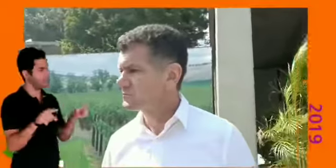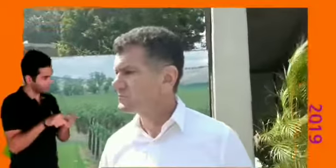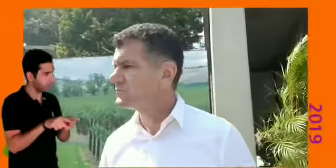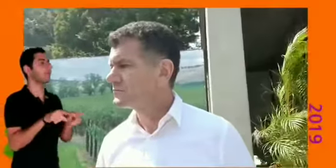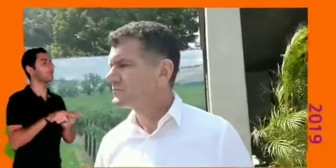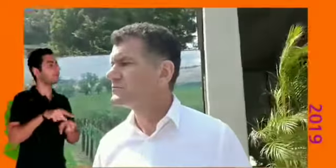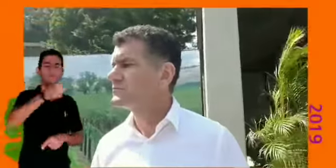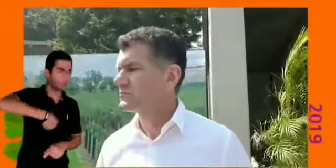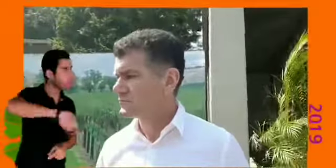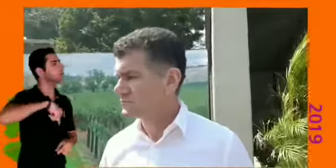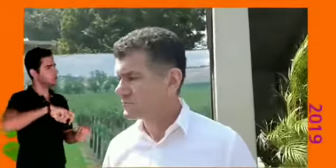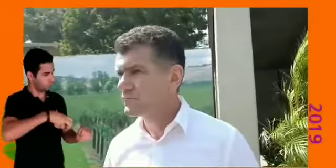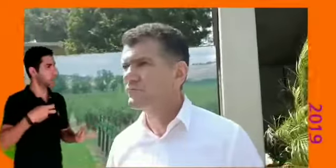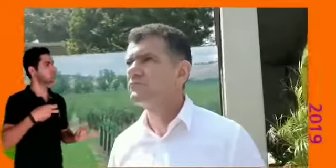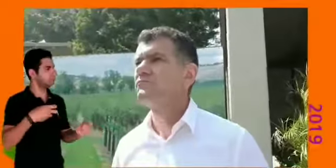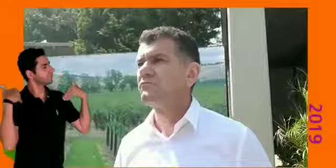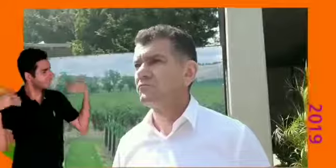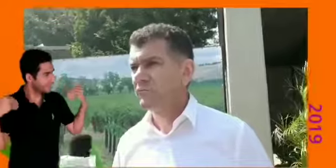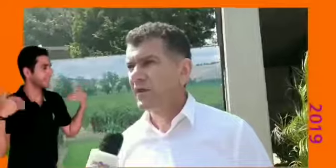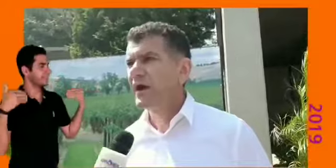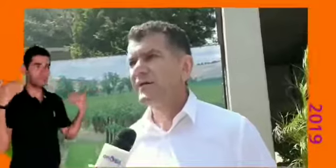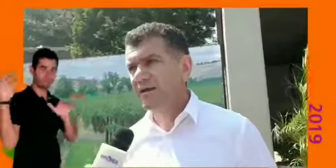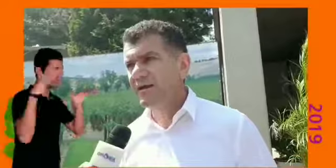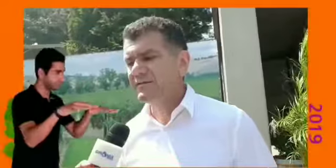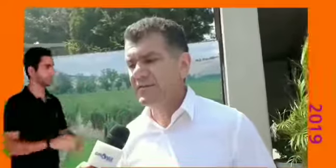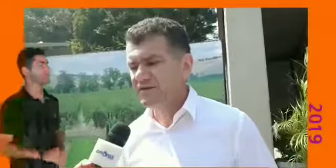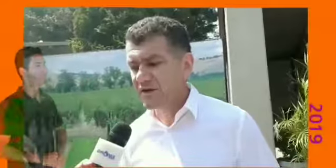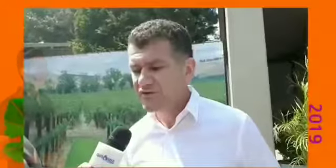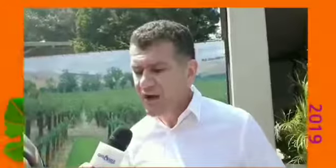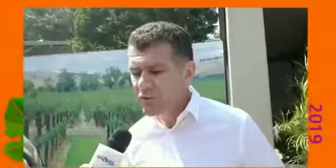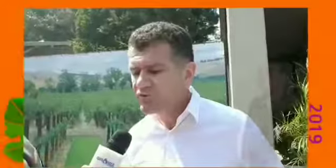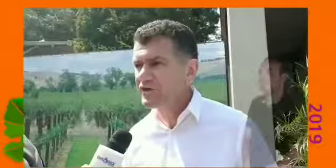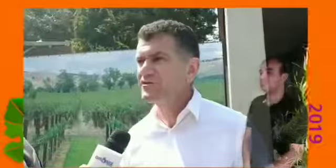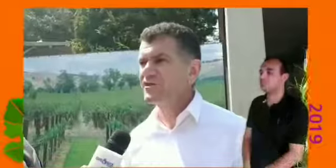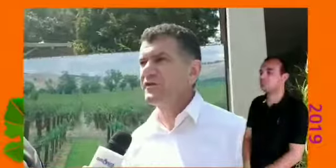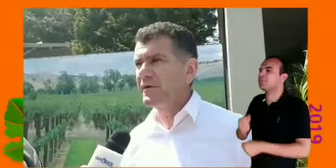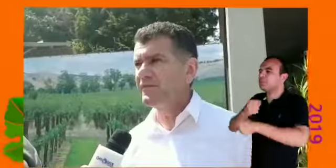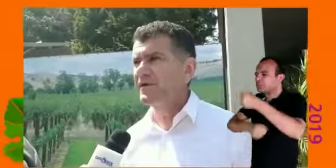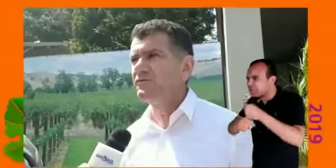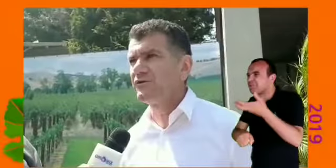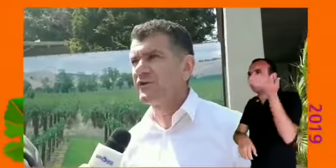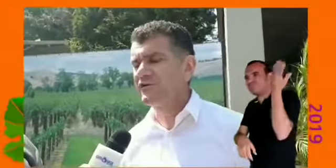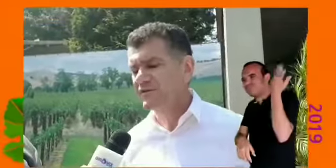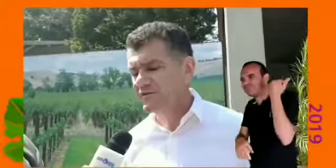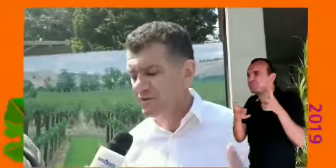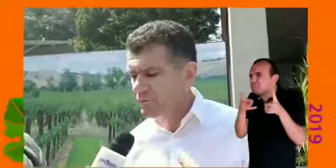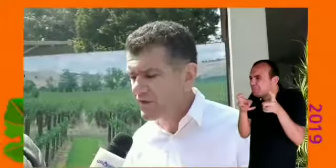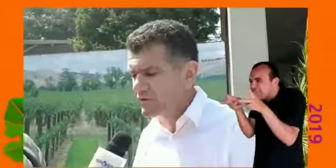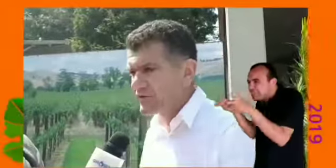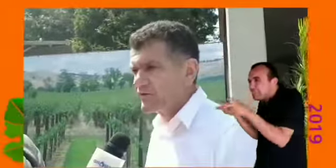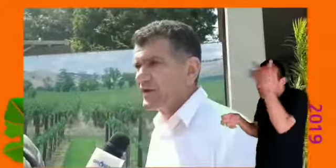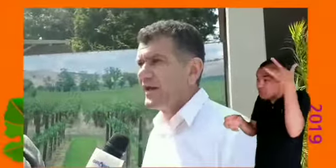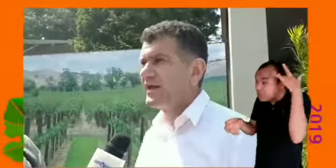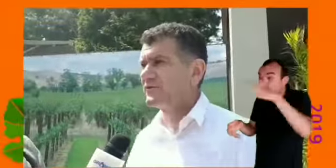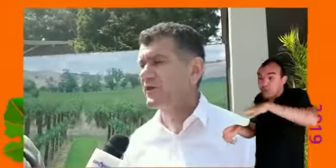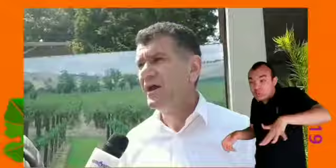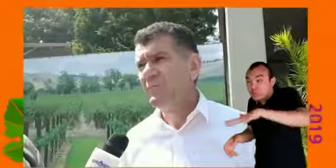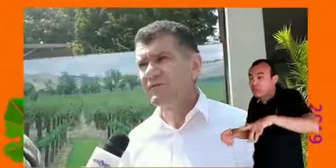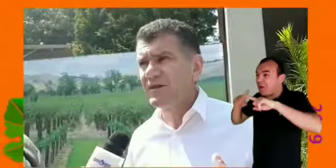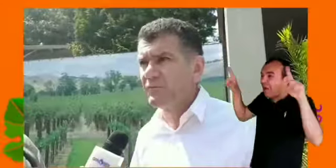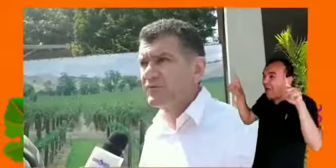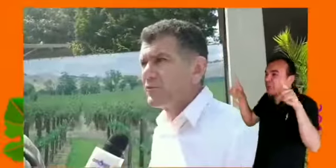recebe os turistas e recebe também o São Roquense. A ideia é essa, já há muitos anos a gente vem perseguindo isso, a gente distribuía os